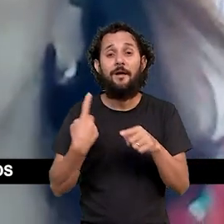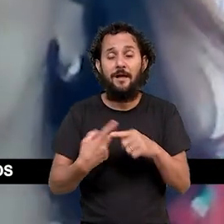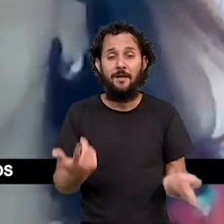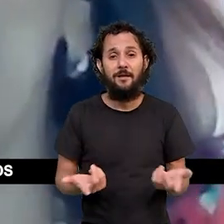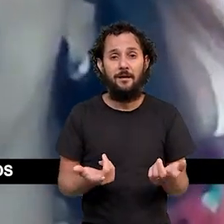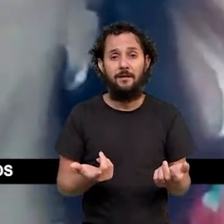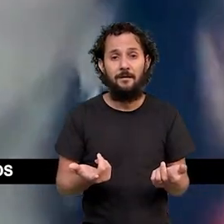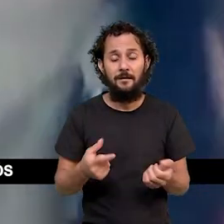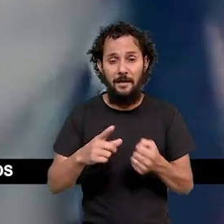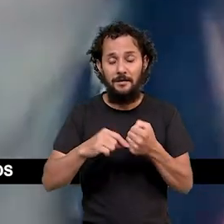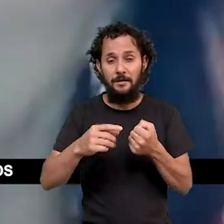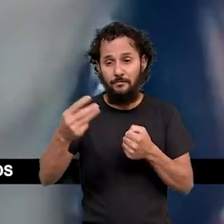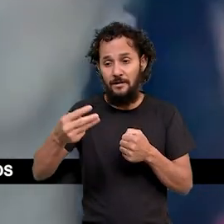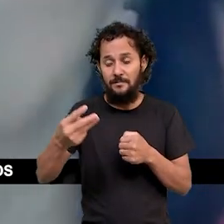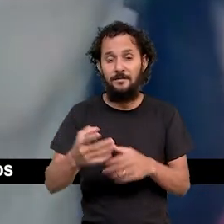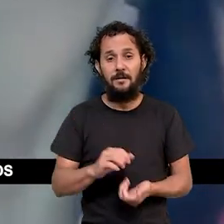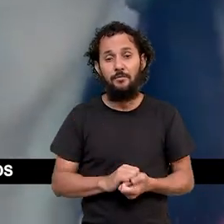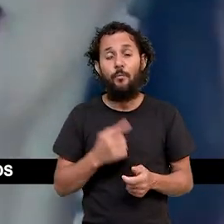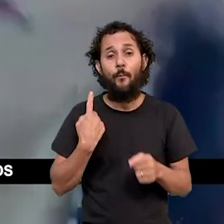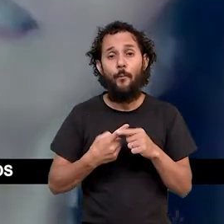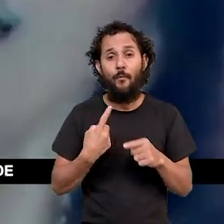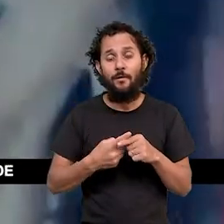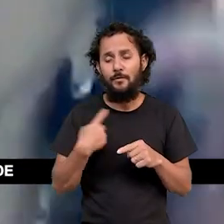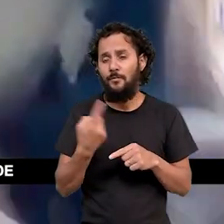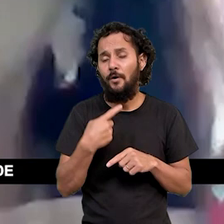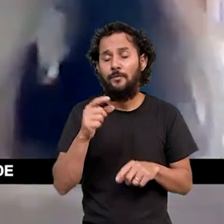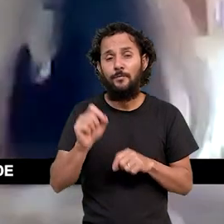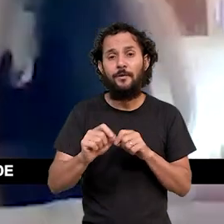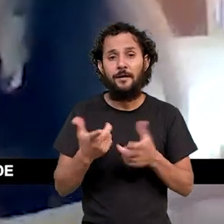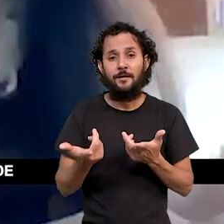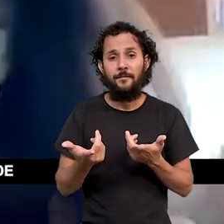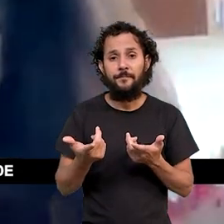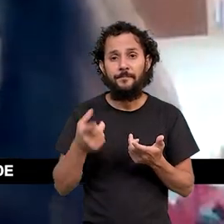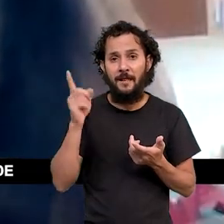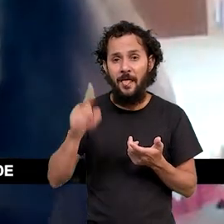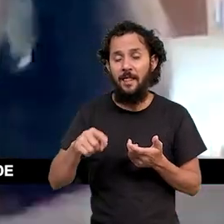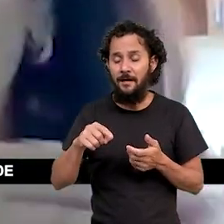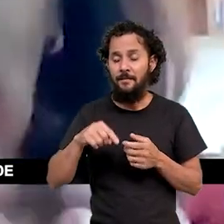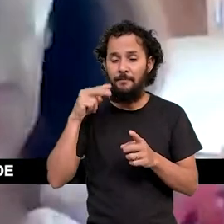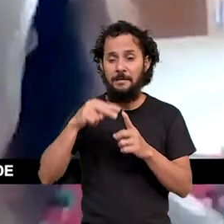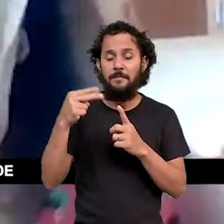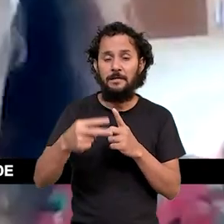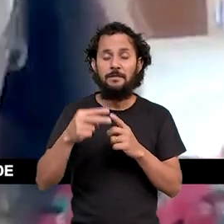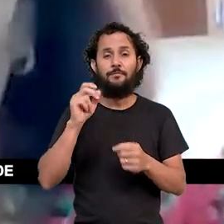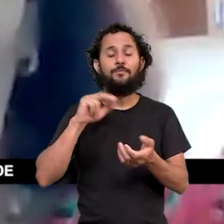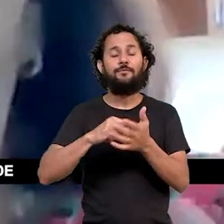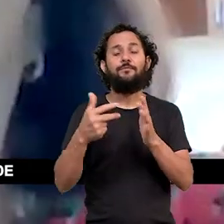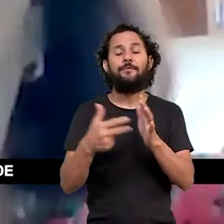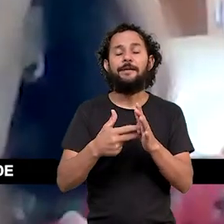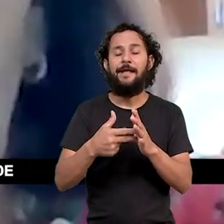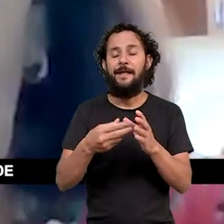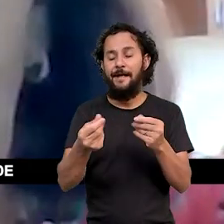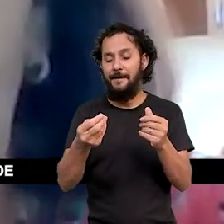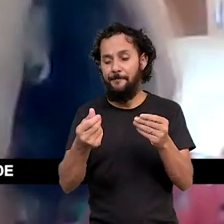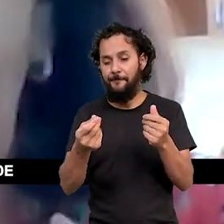quê? Esse artigo 3º. Porque nós saímos daquela visão que eu falo que é uma